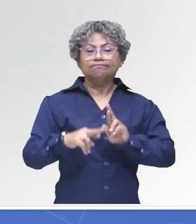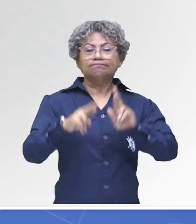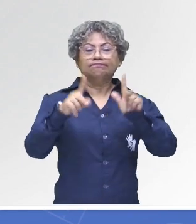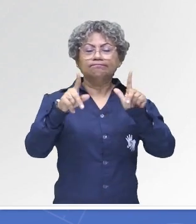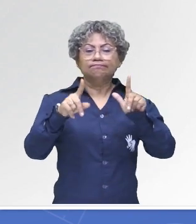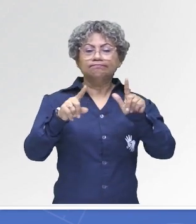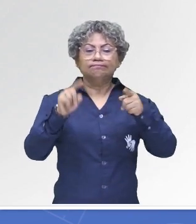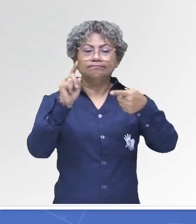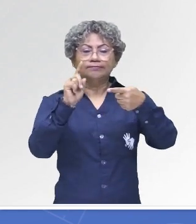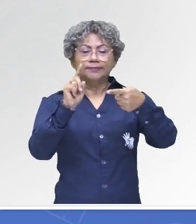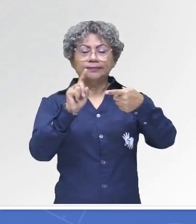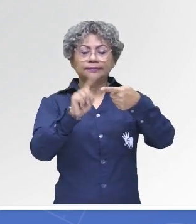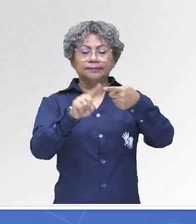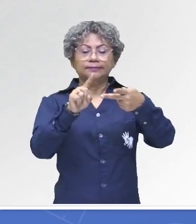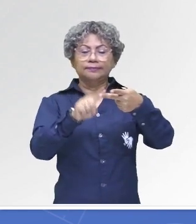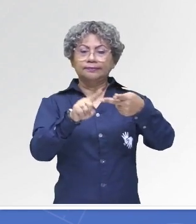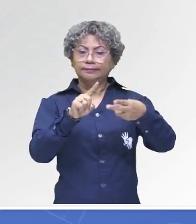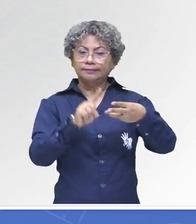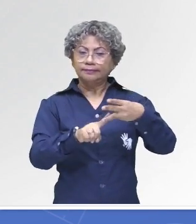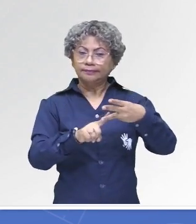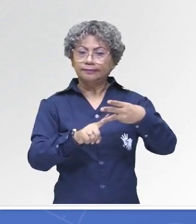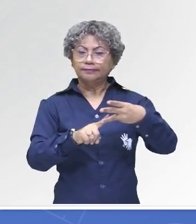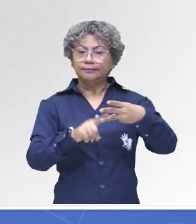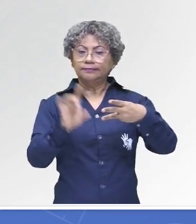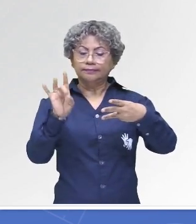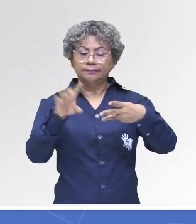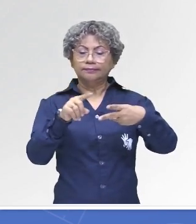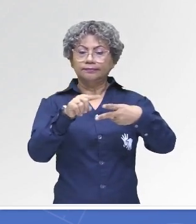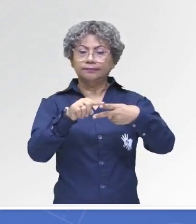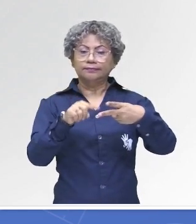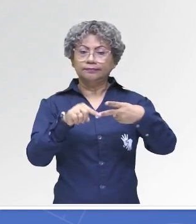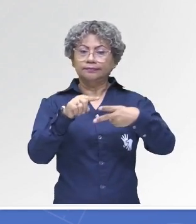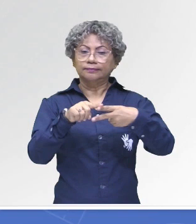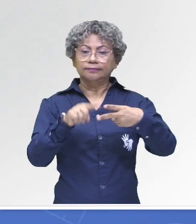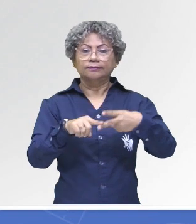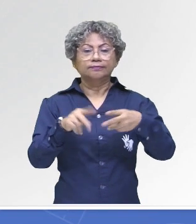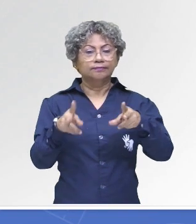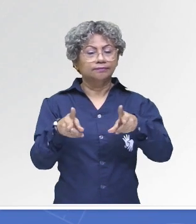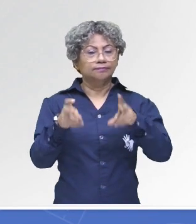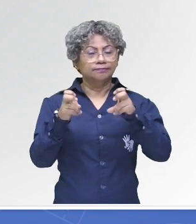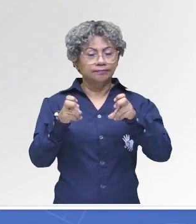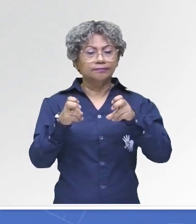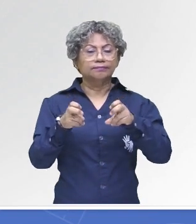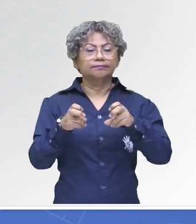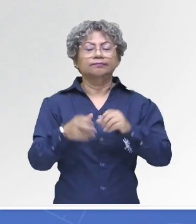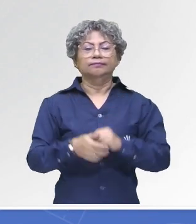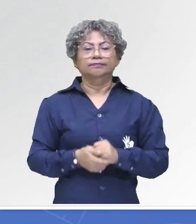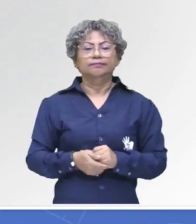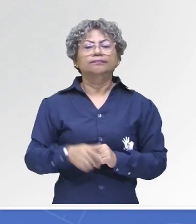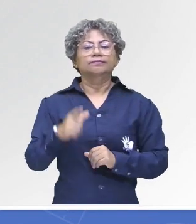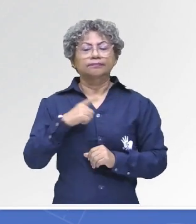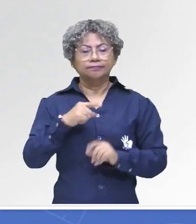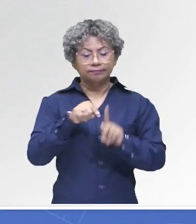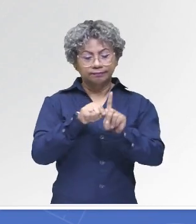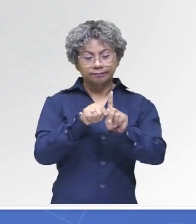comparação entre as duas escalas. Veja só, Celsius e Fahrenheit, nós temos aí qualquer temperatura em Celsius, eu posso